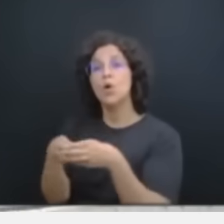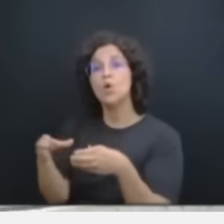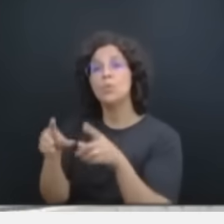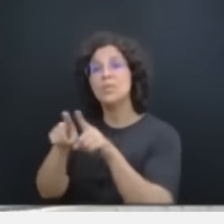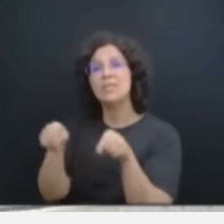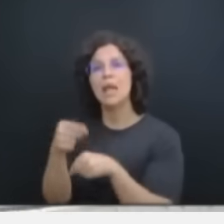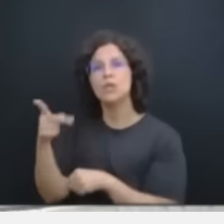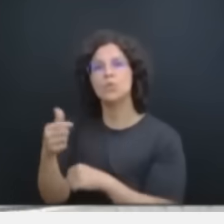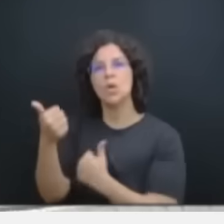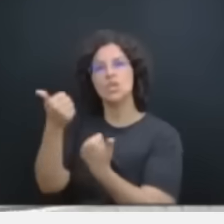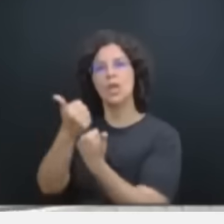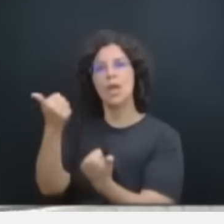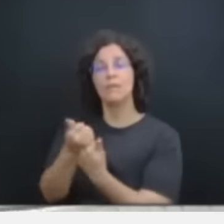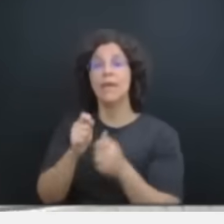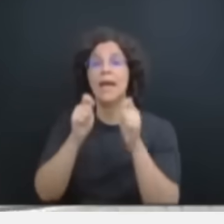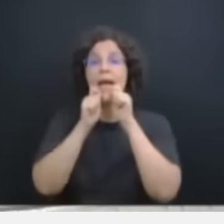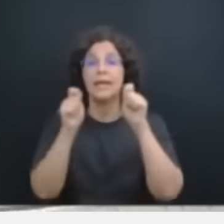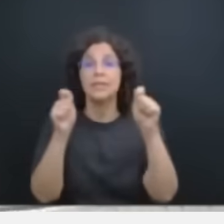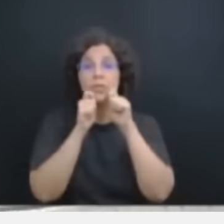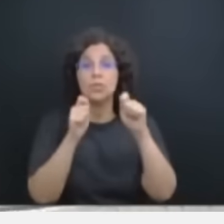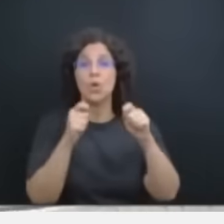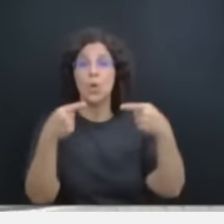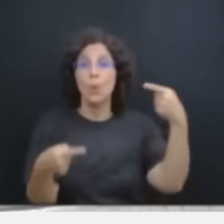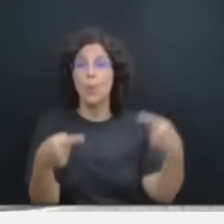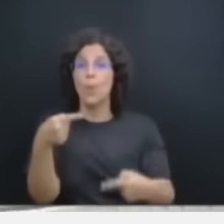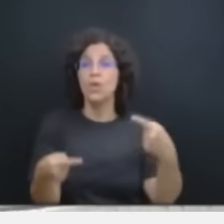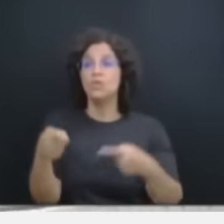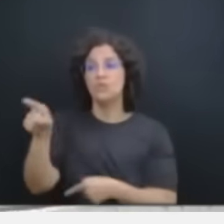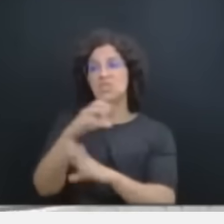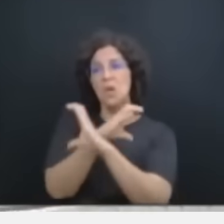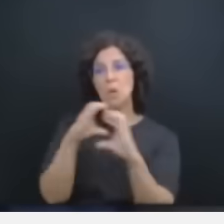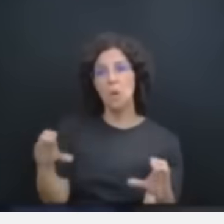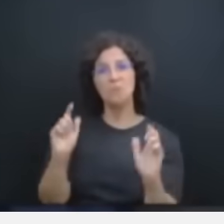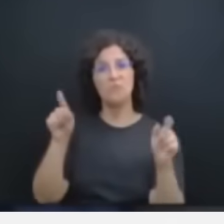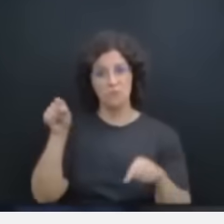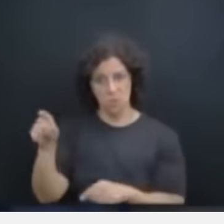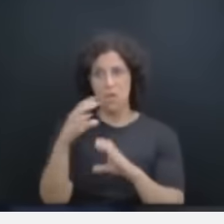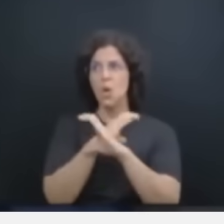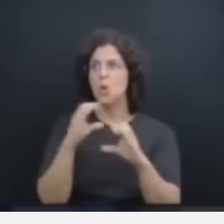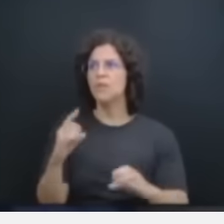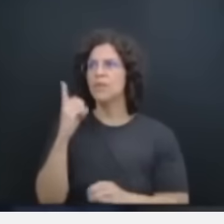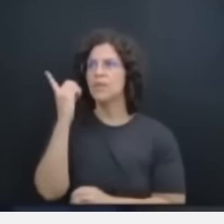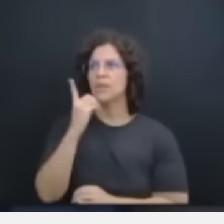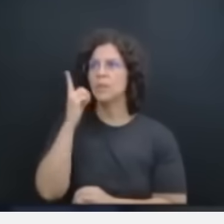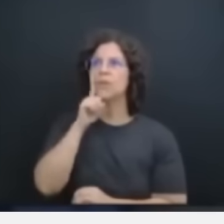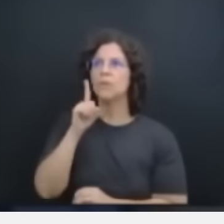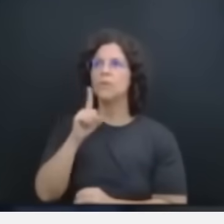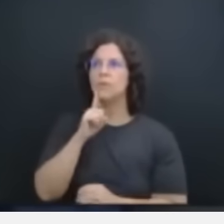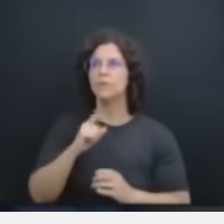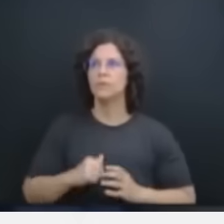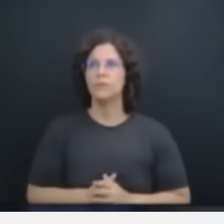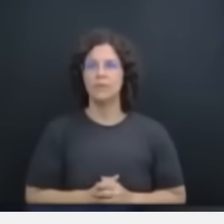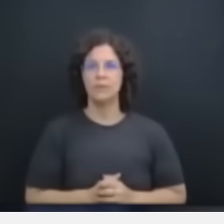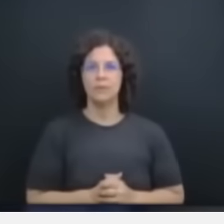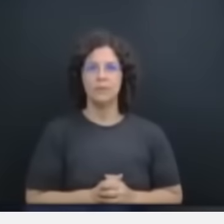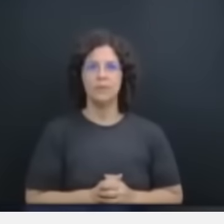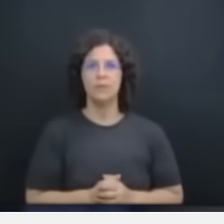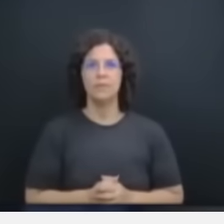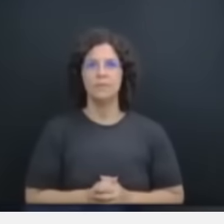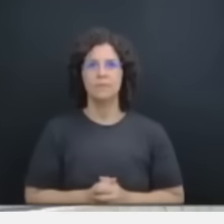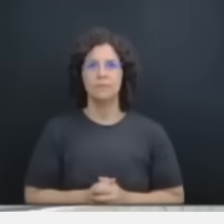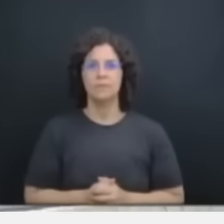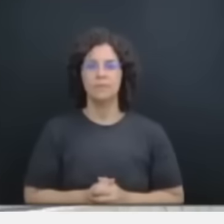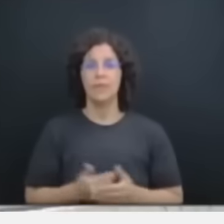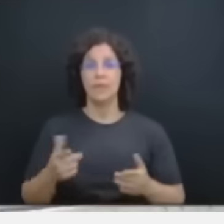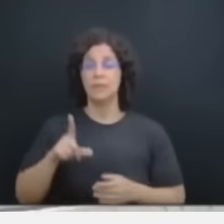Arruda assessores políticos de sua confiança deputado Ricardo Arruda